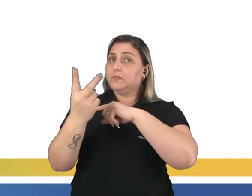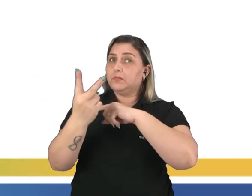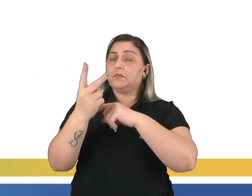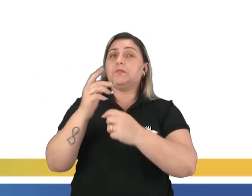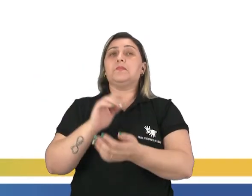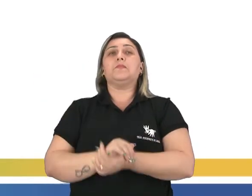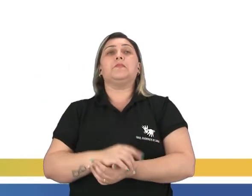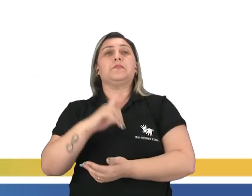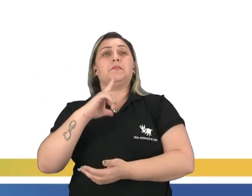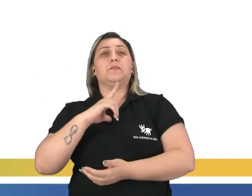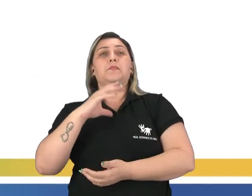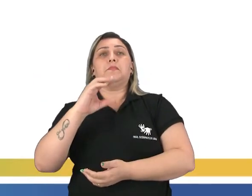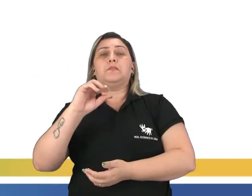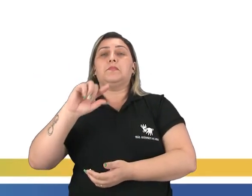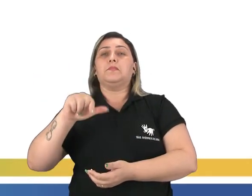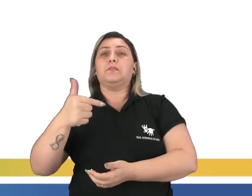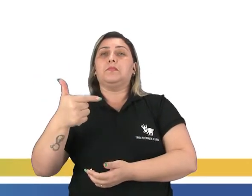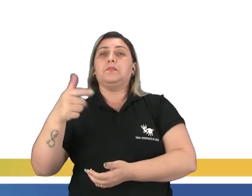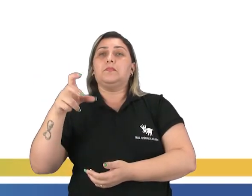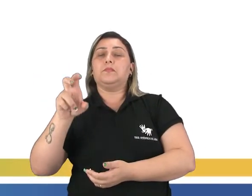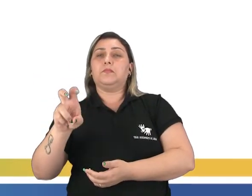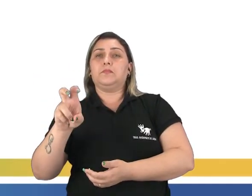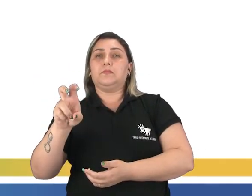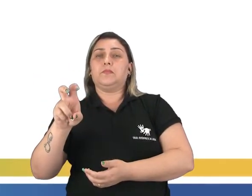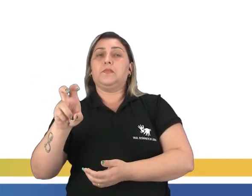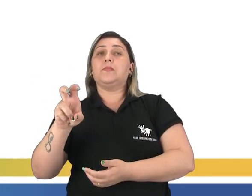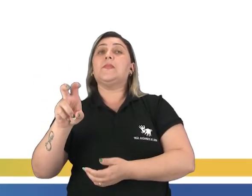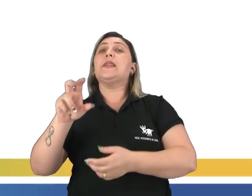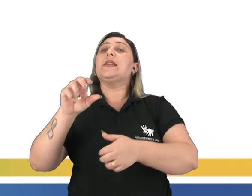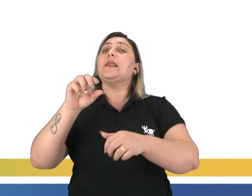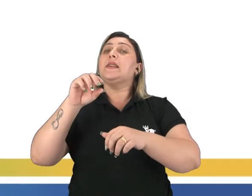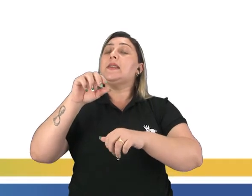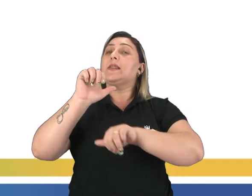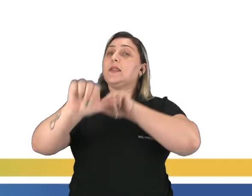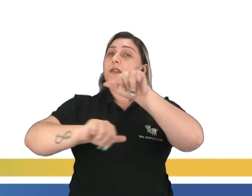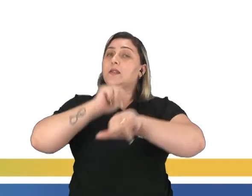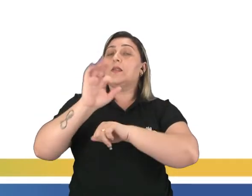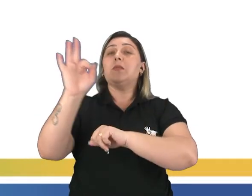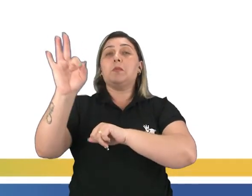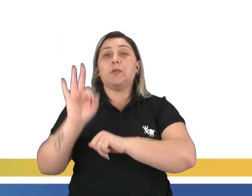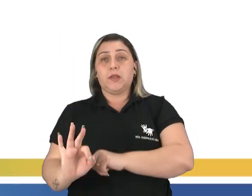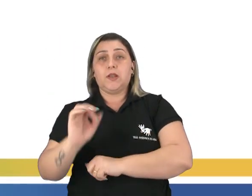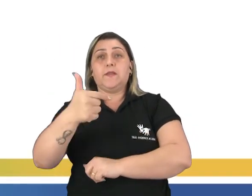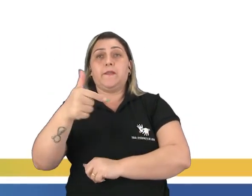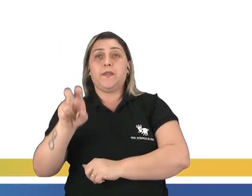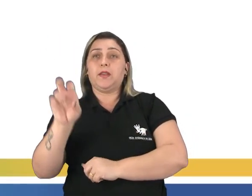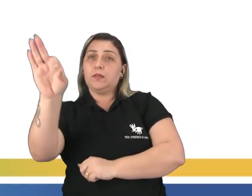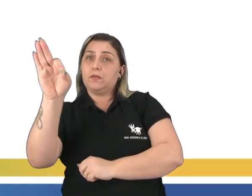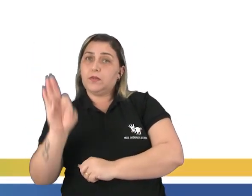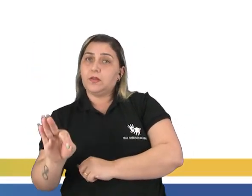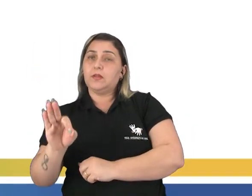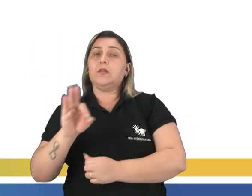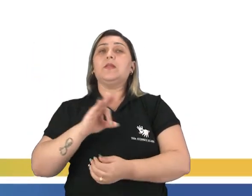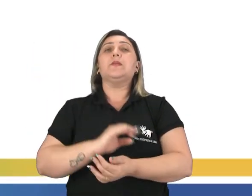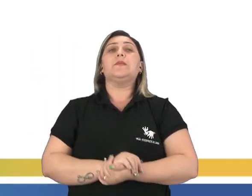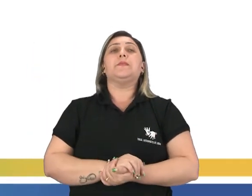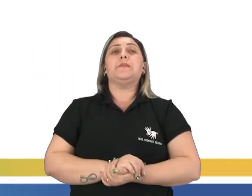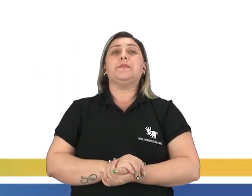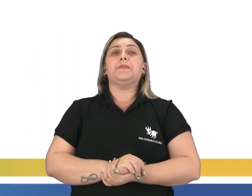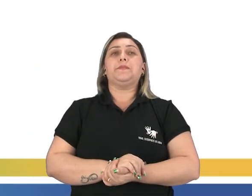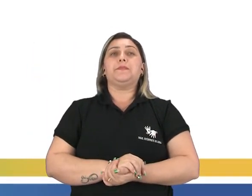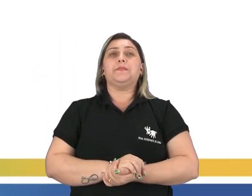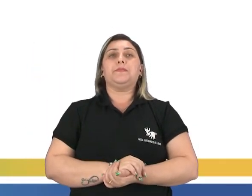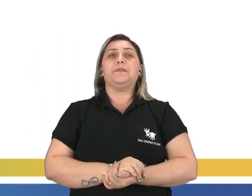valores, nós vamos obter um valor de 0,25, né? Que é na forma decimal. Mas a gente pode transformar na